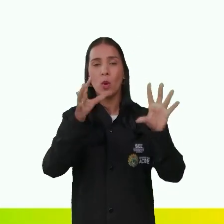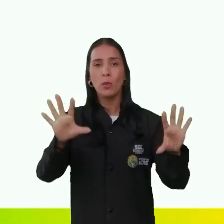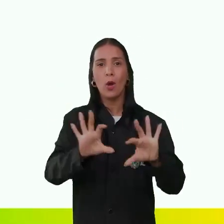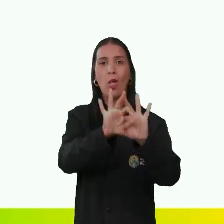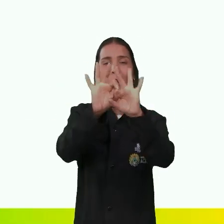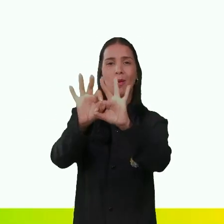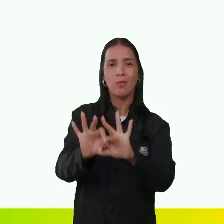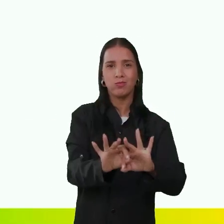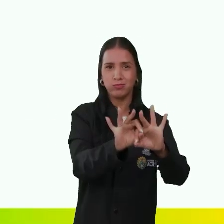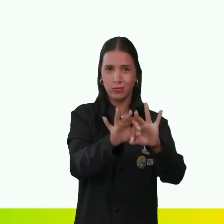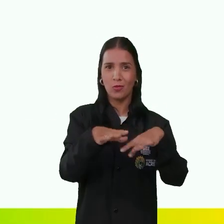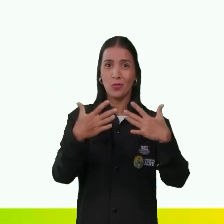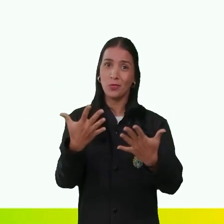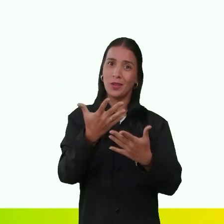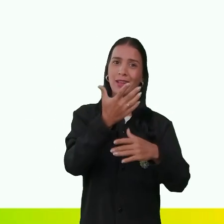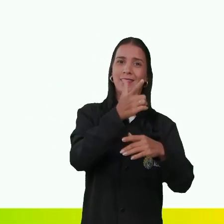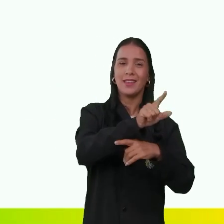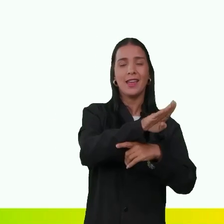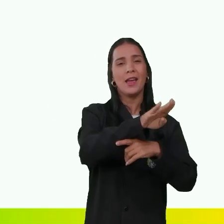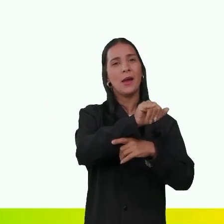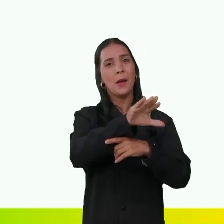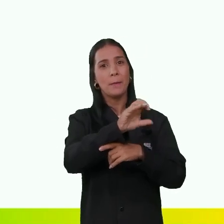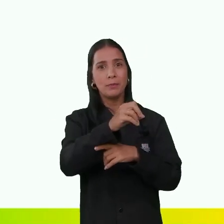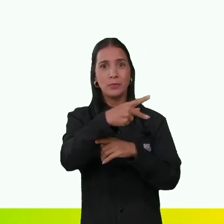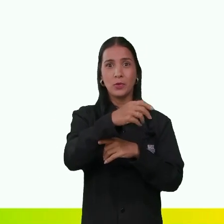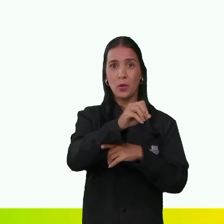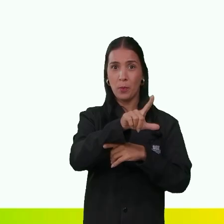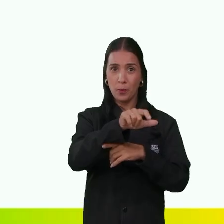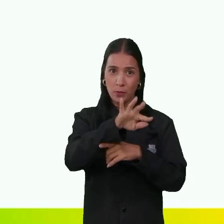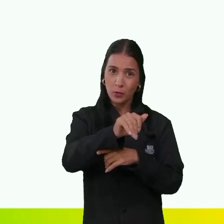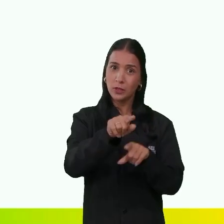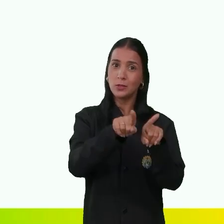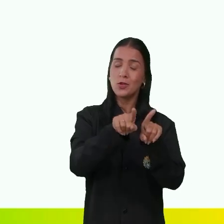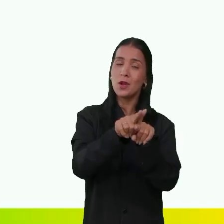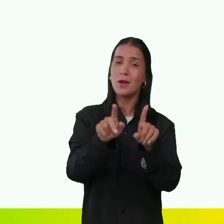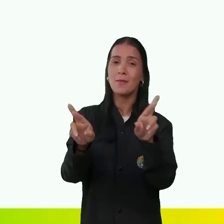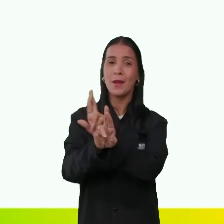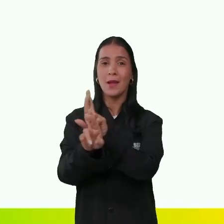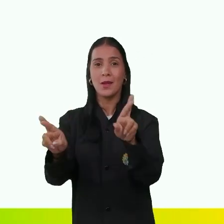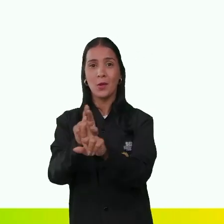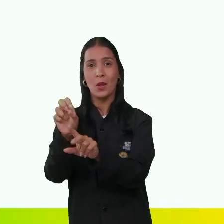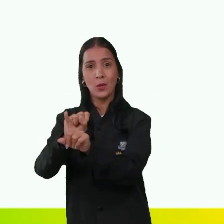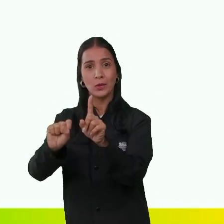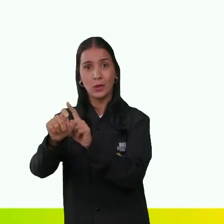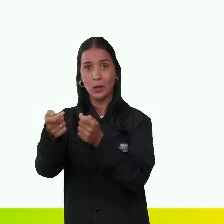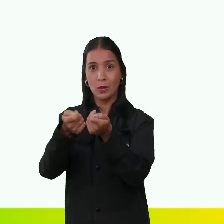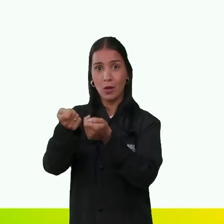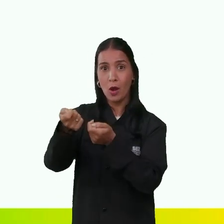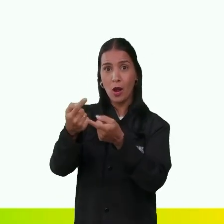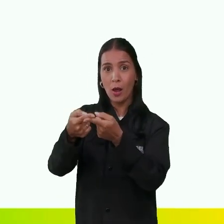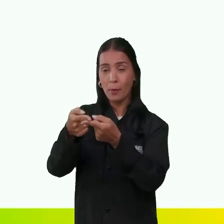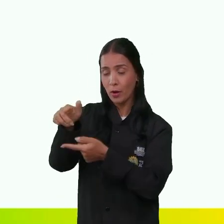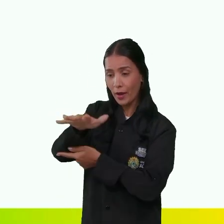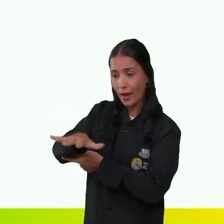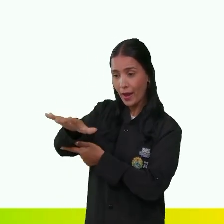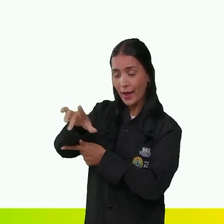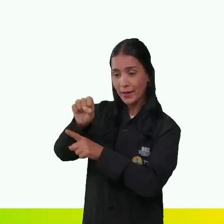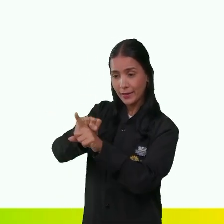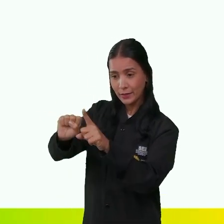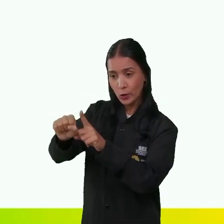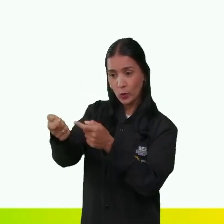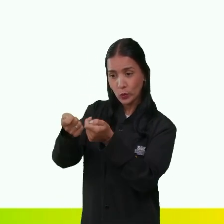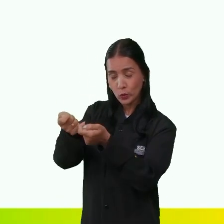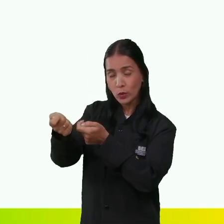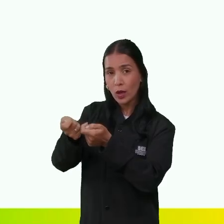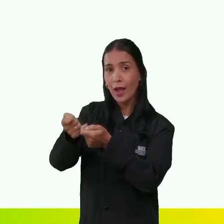A biopolítica e a sociedade de controle estão intimamente relacionadas, pois a sociedade de controle é uma